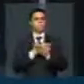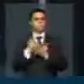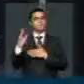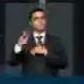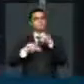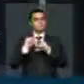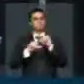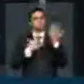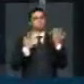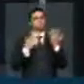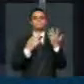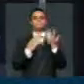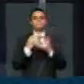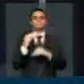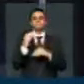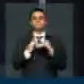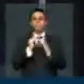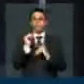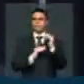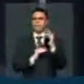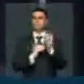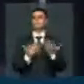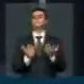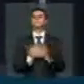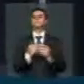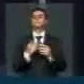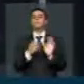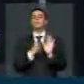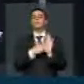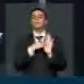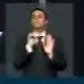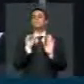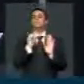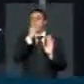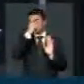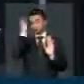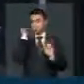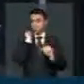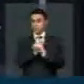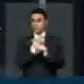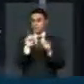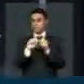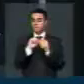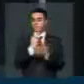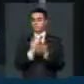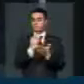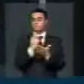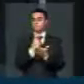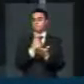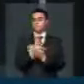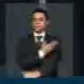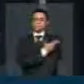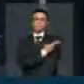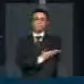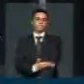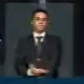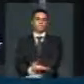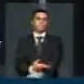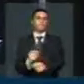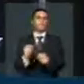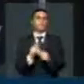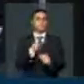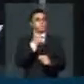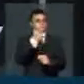do Desafio propõe que as pessoas interrompam suas atividades rotineiras e pratiquem, durante 15 minutos